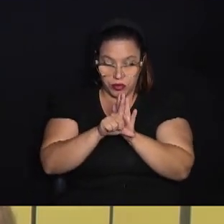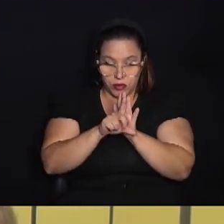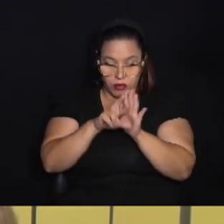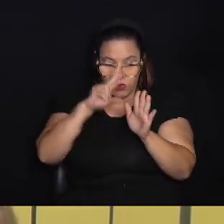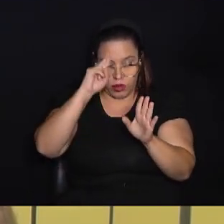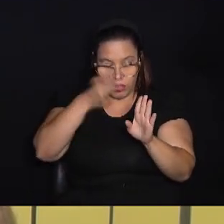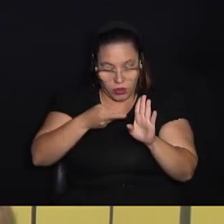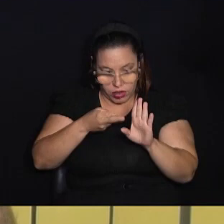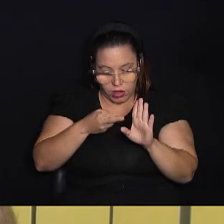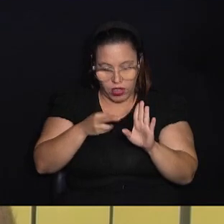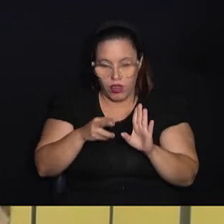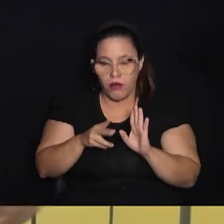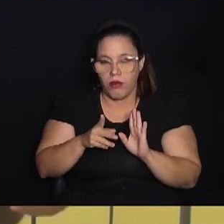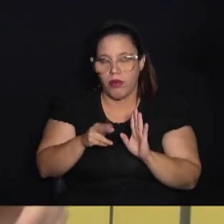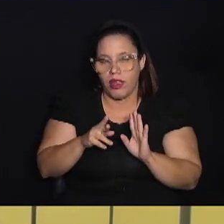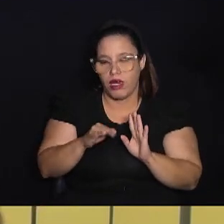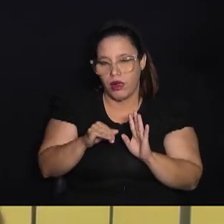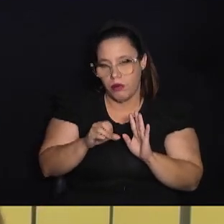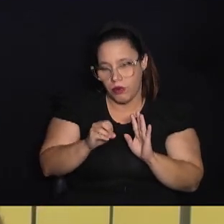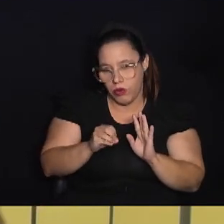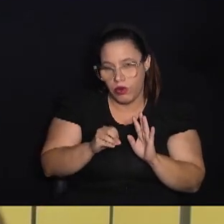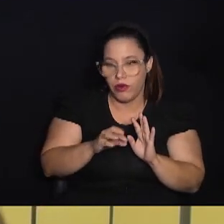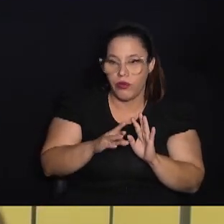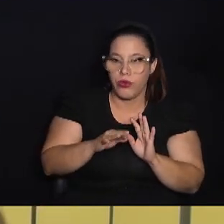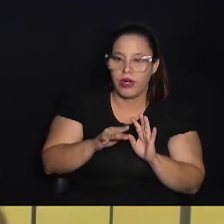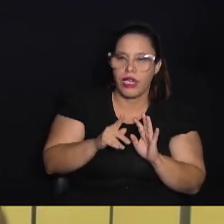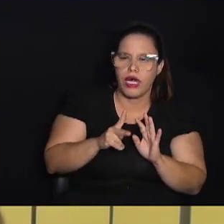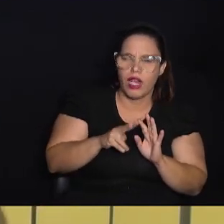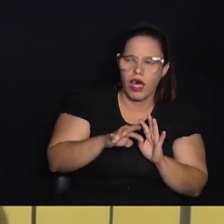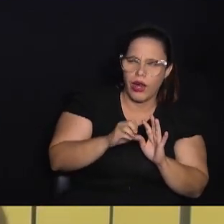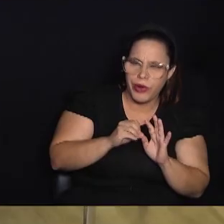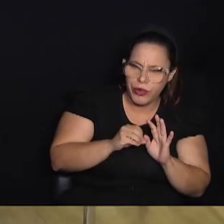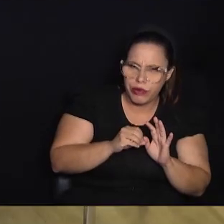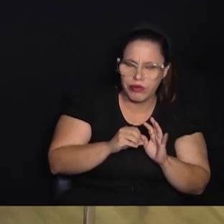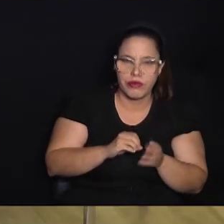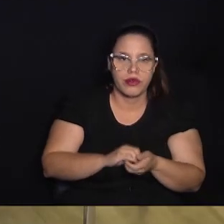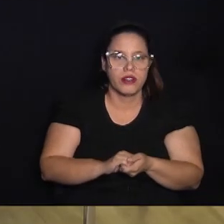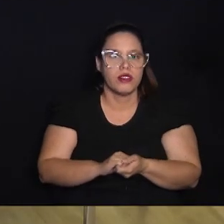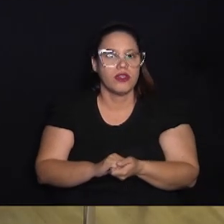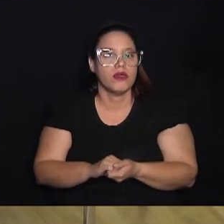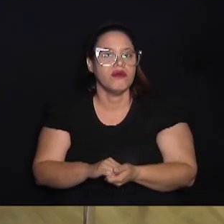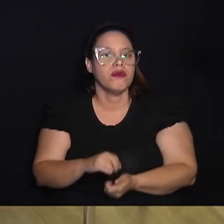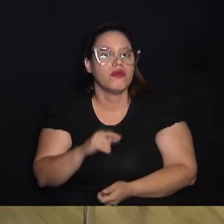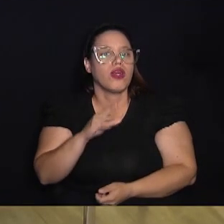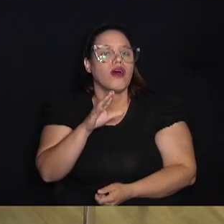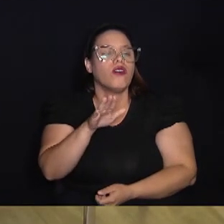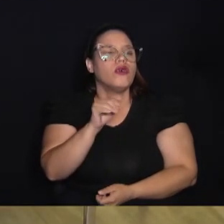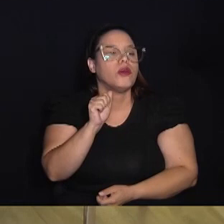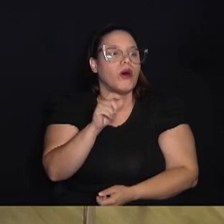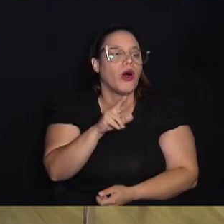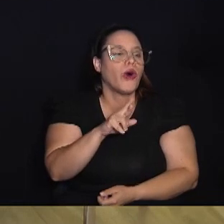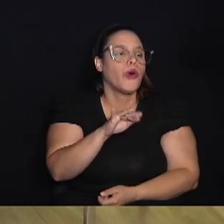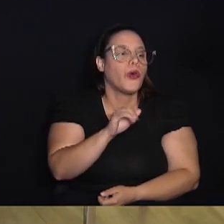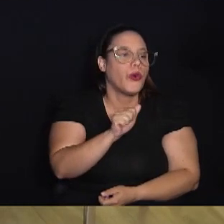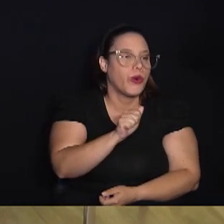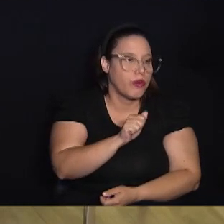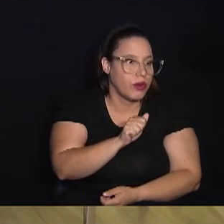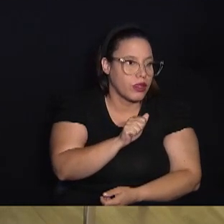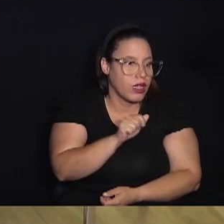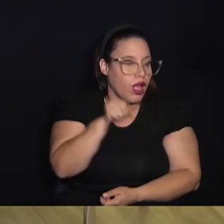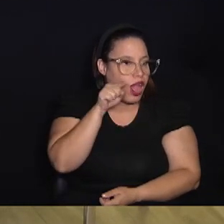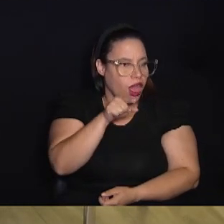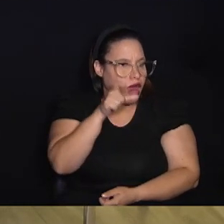patrimônio funerário eh de uma cidade no país bom é isso aí eu vou chamar a Rúbia de Oliveira porque ela tá num